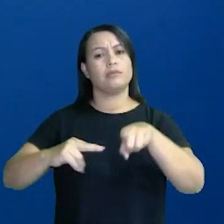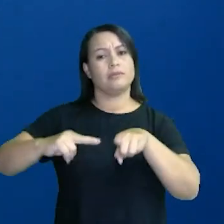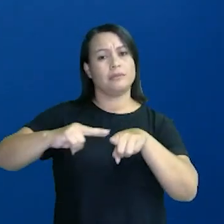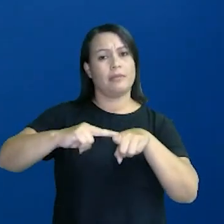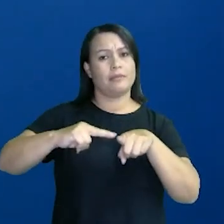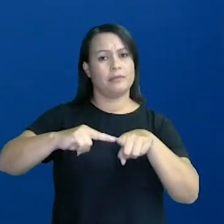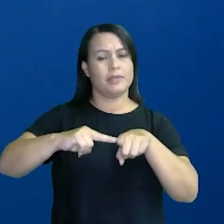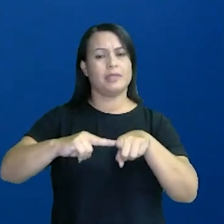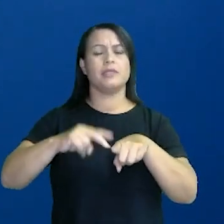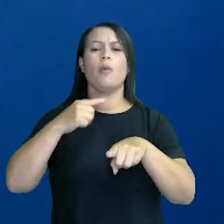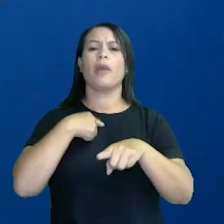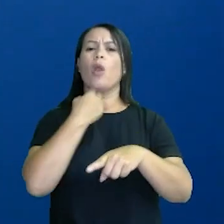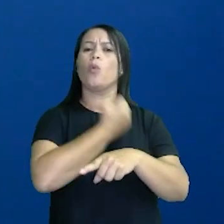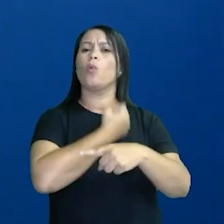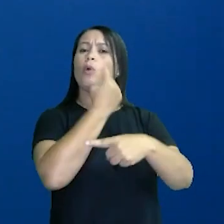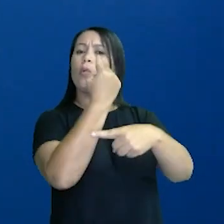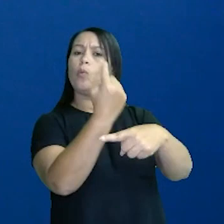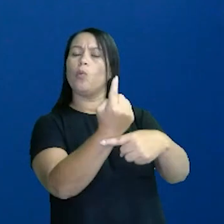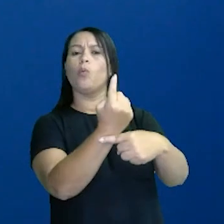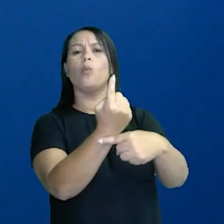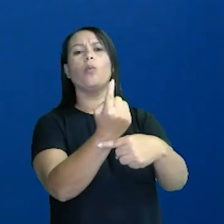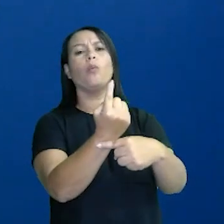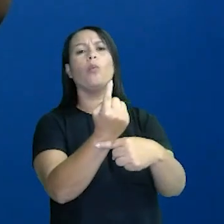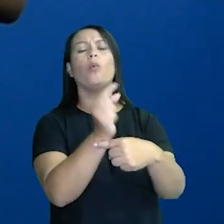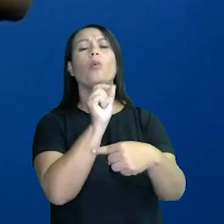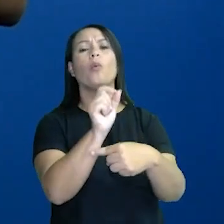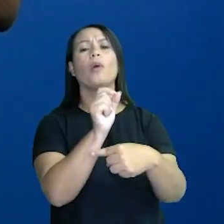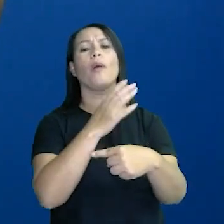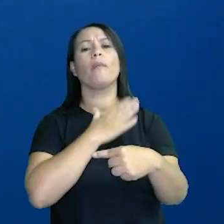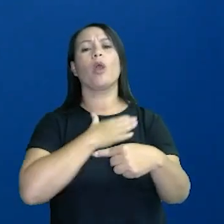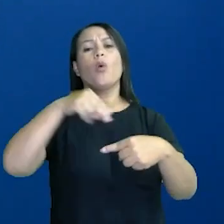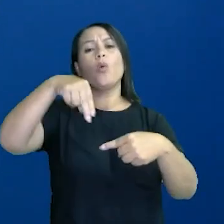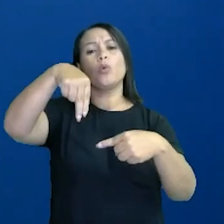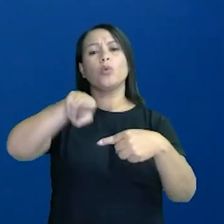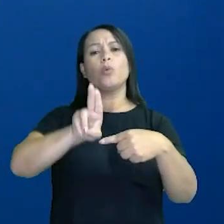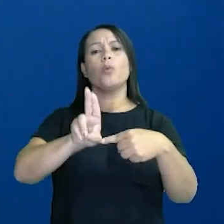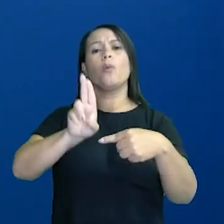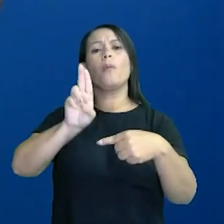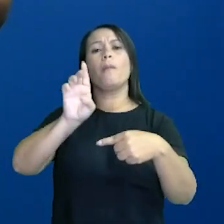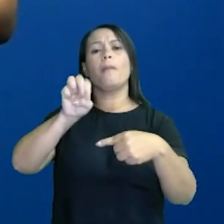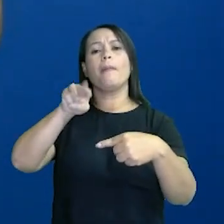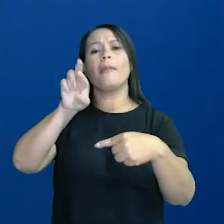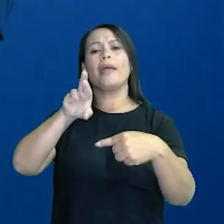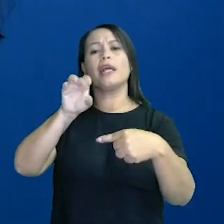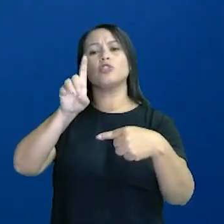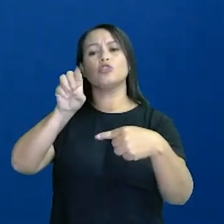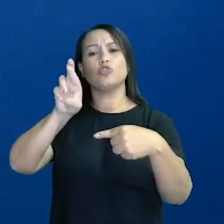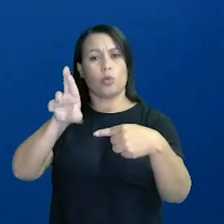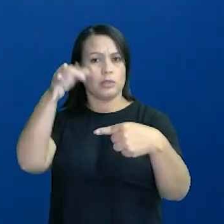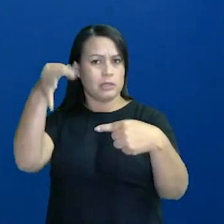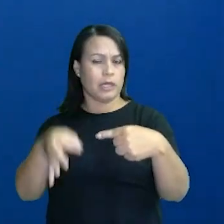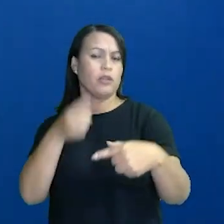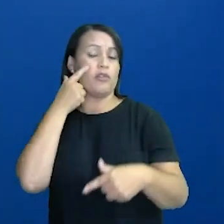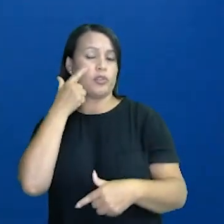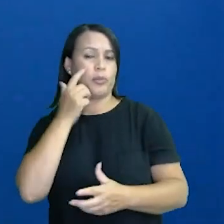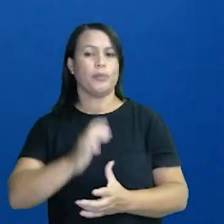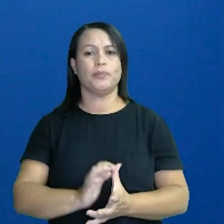ou seja, eu peguei o número 1, ele está representado quem? O meu numerador, tá certo? Então,